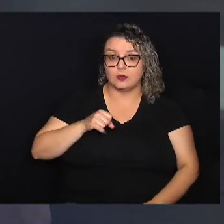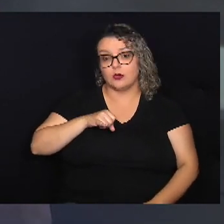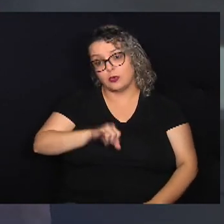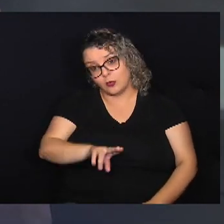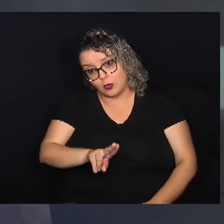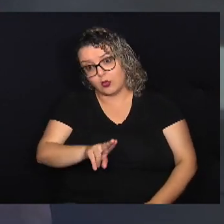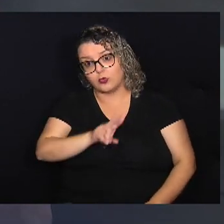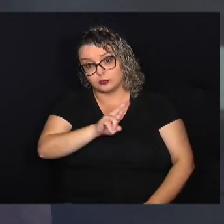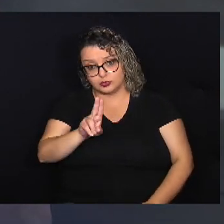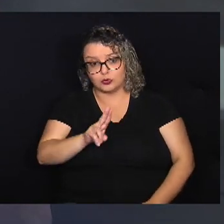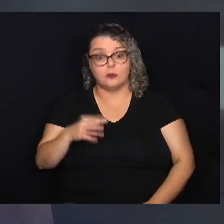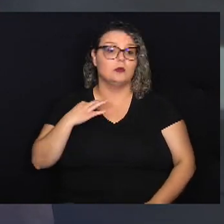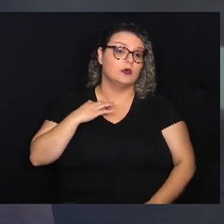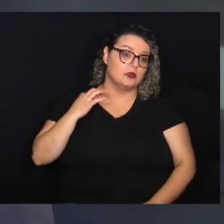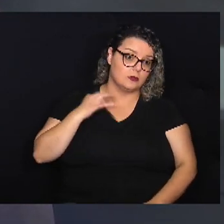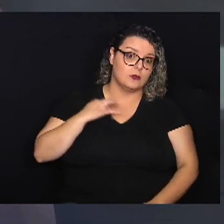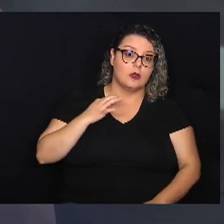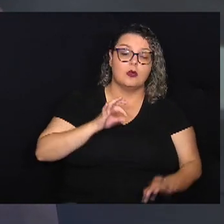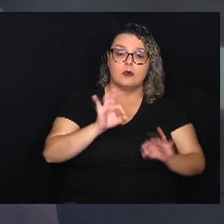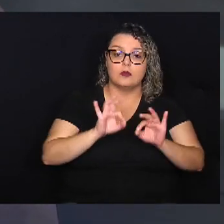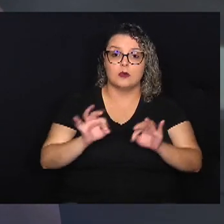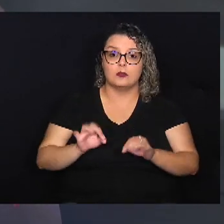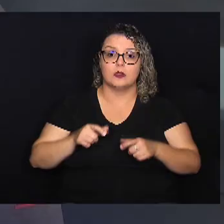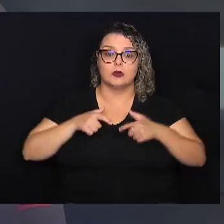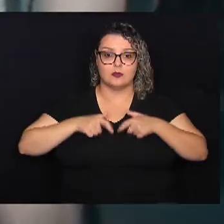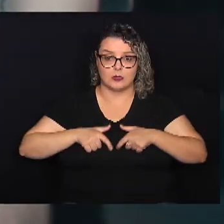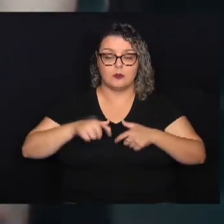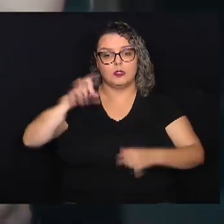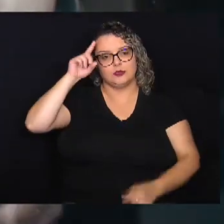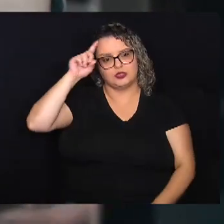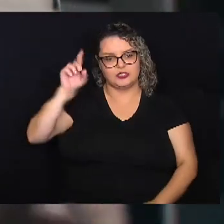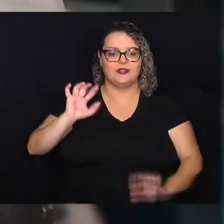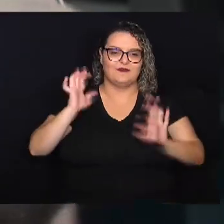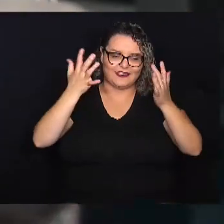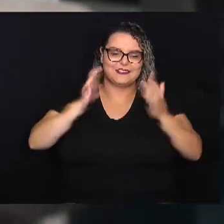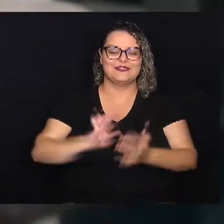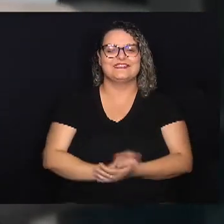ser um voluntário, para a gente preparar o crachá para o dia da festa.